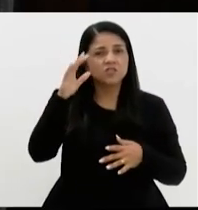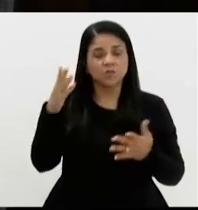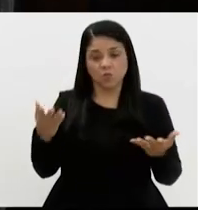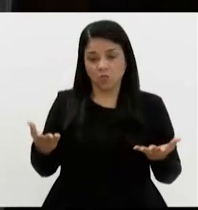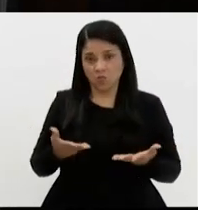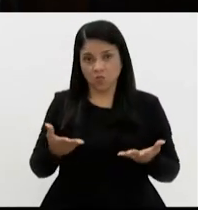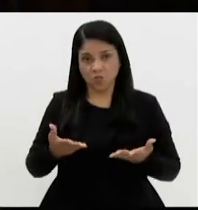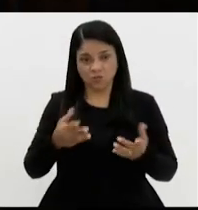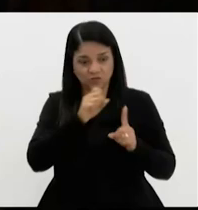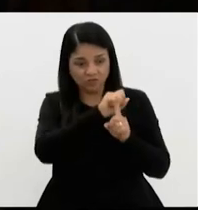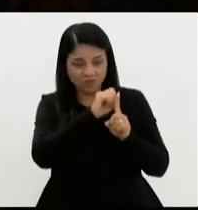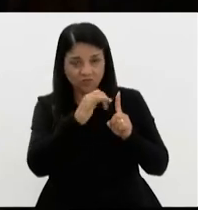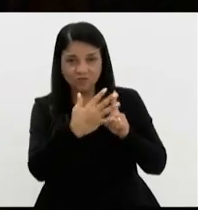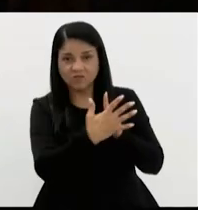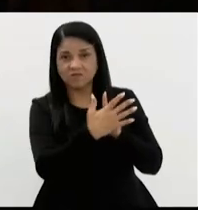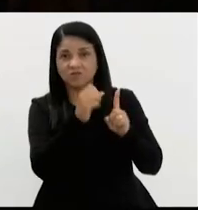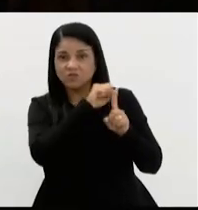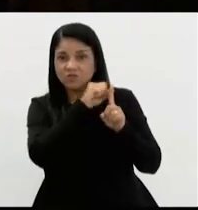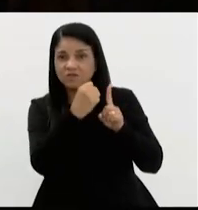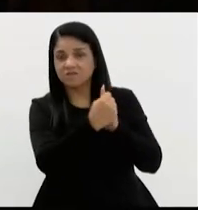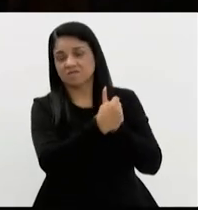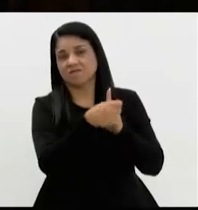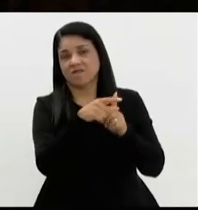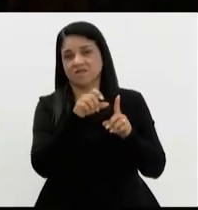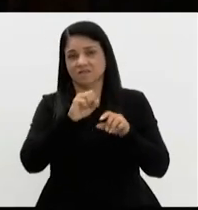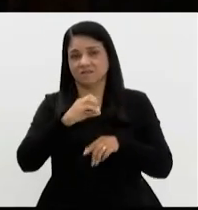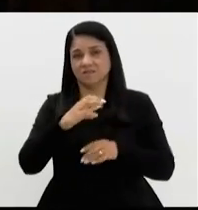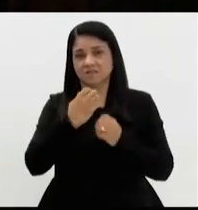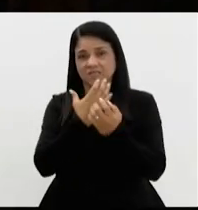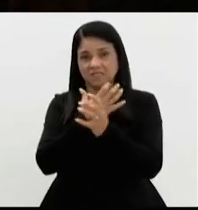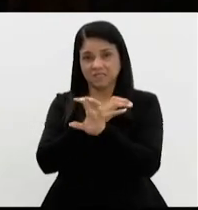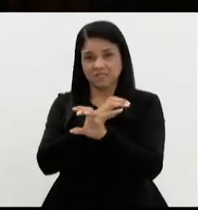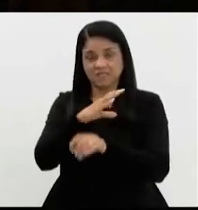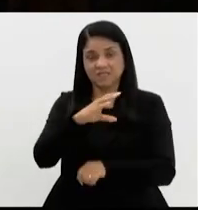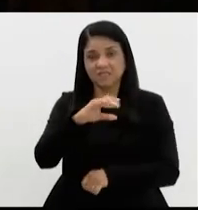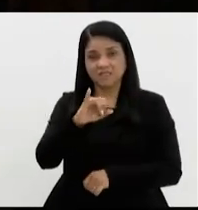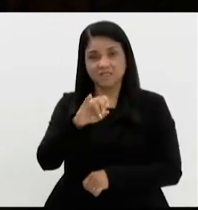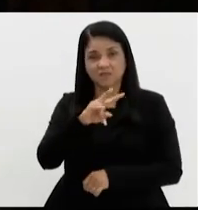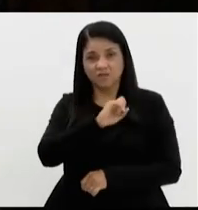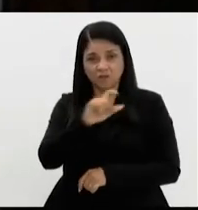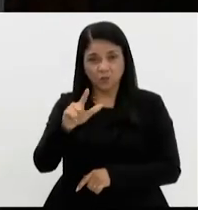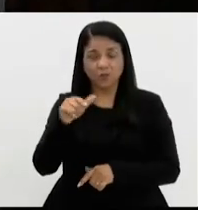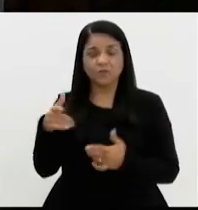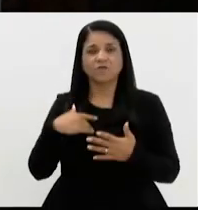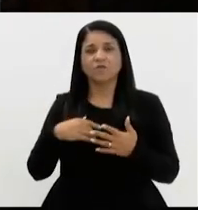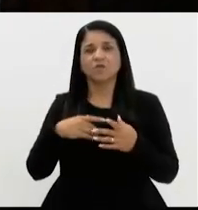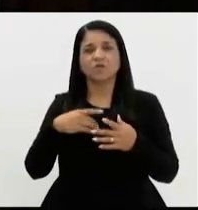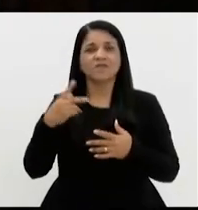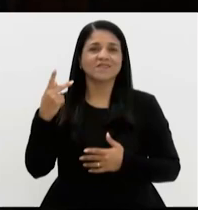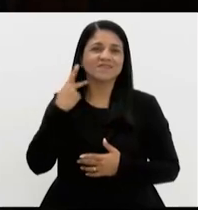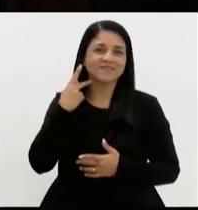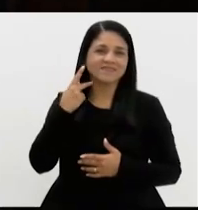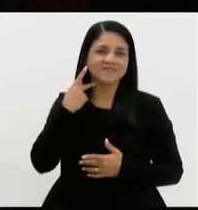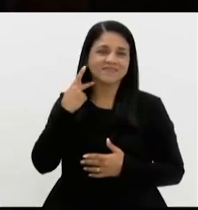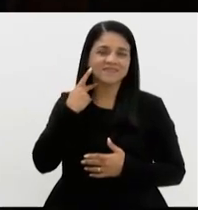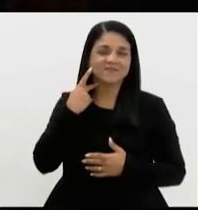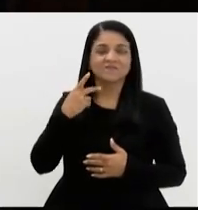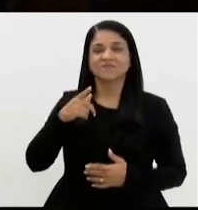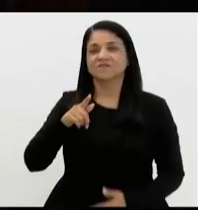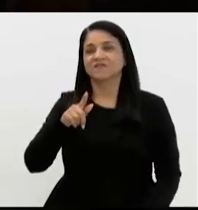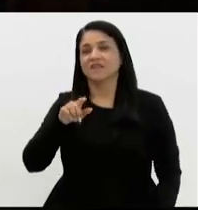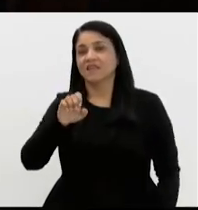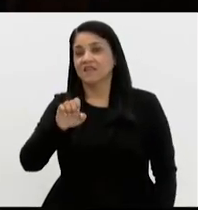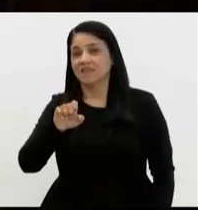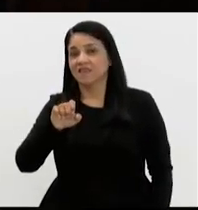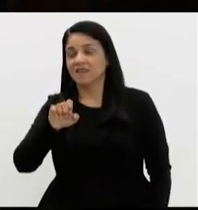tão importante essa composição eu vou lembrar aqui o desembargador Ziraldo né nosso ex-presidente e o próprio